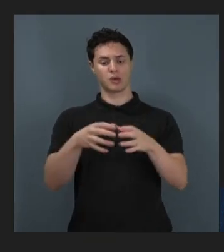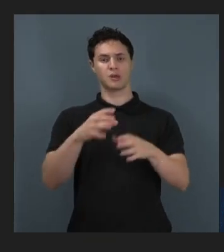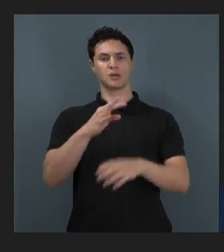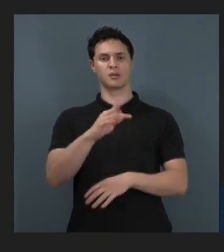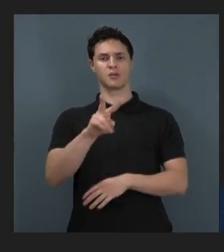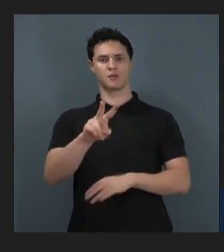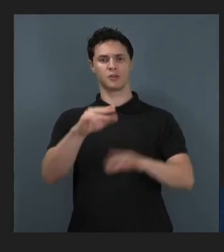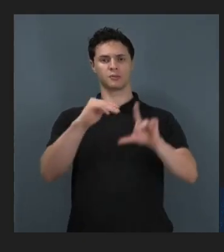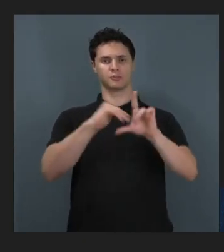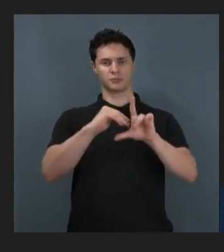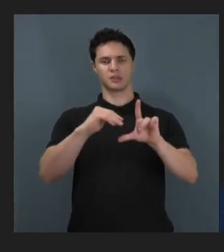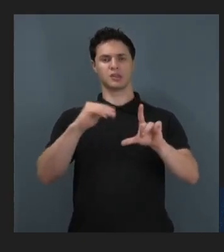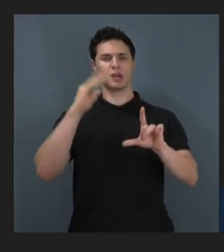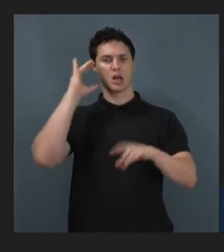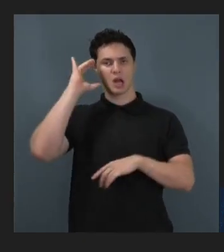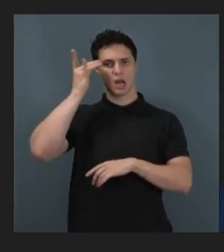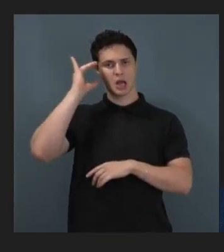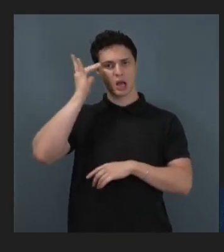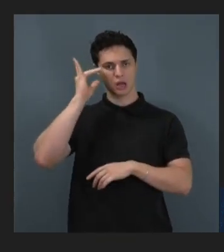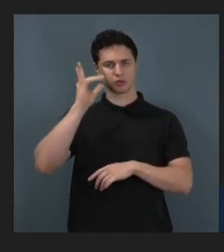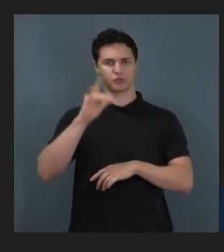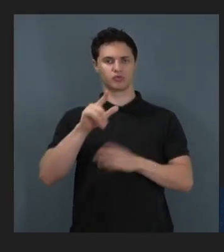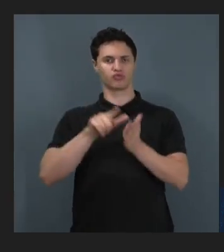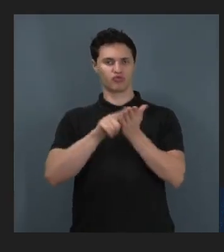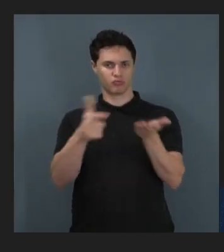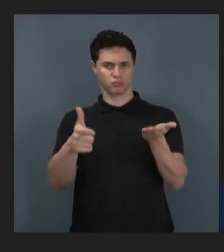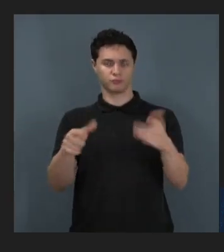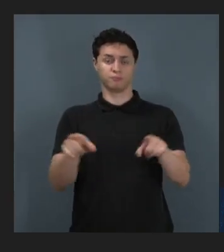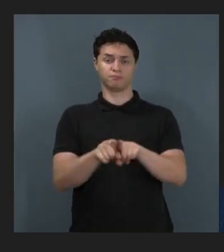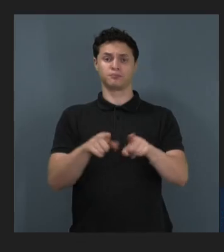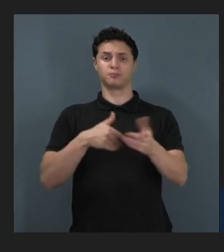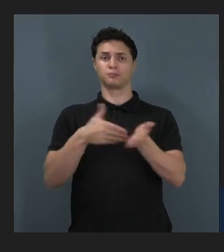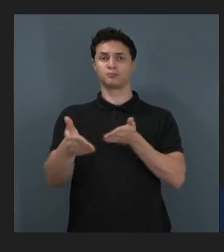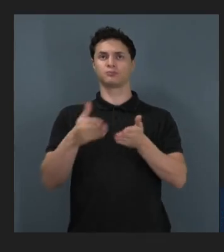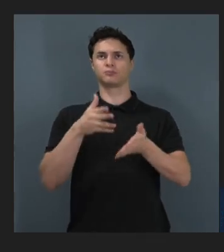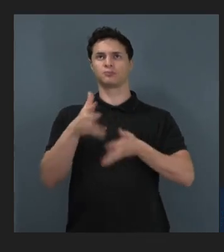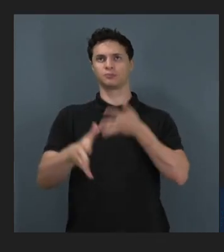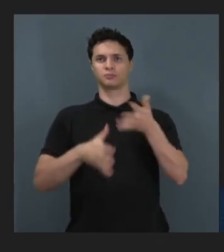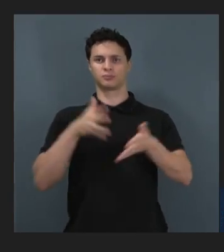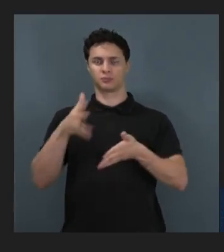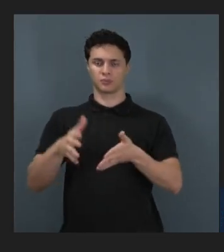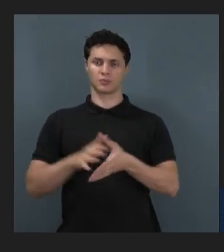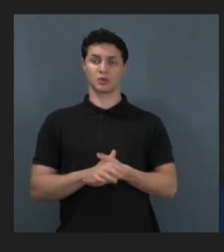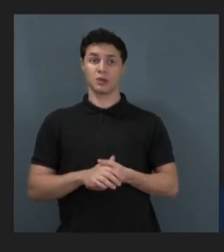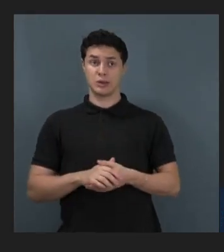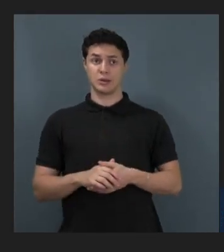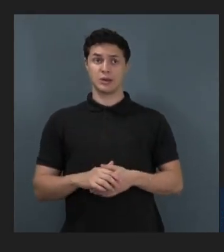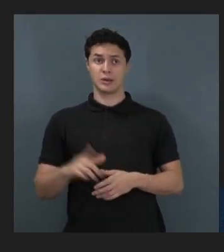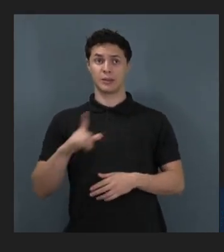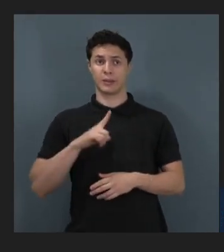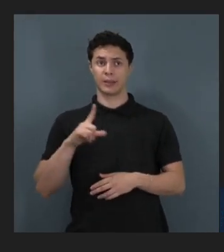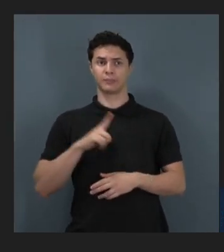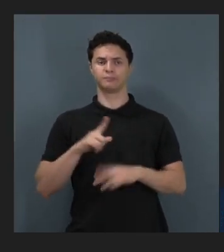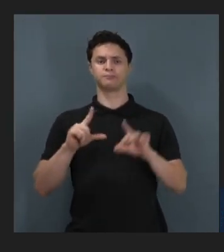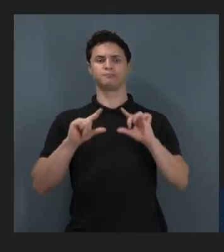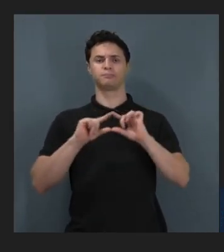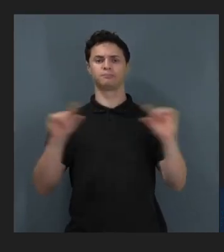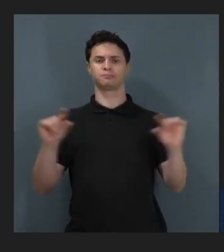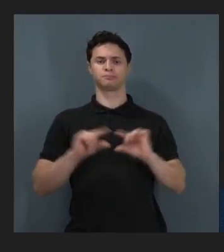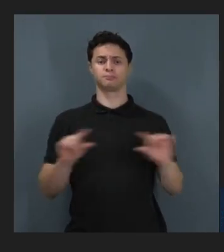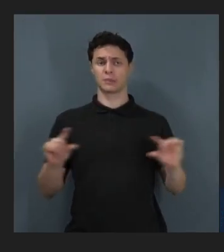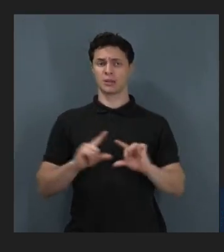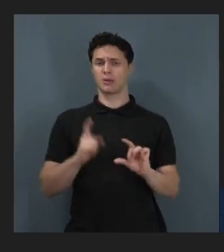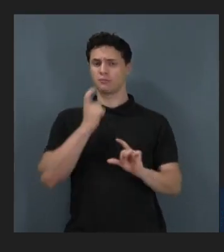Rádio Senado, Agência Senado, eu vou iniciar esse meu pronunciamento reproduzindo trechos de uma